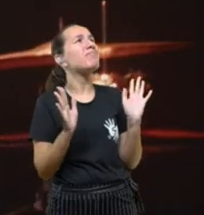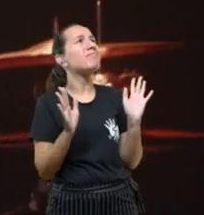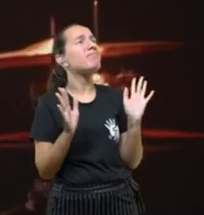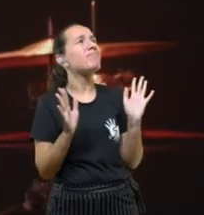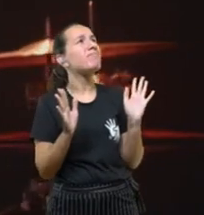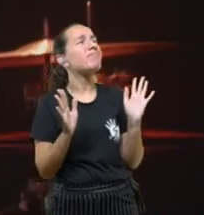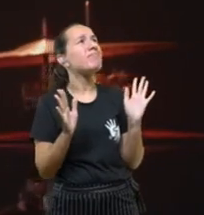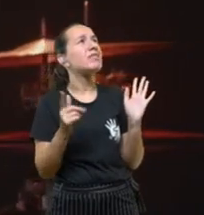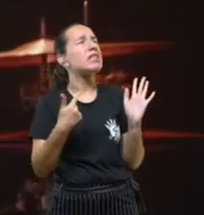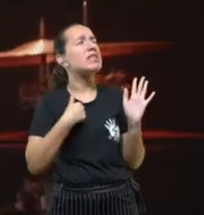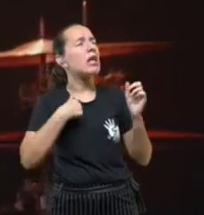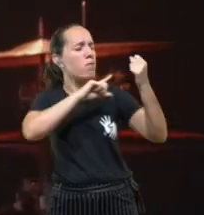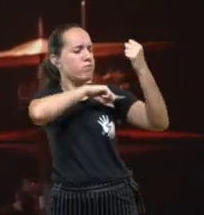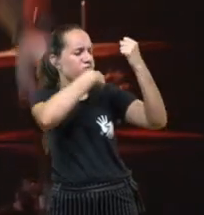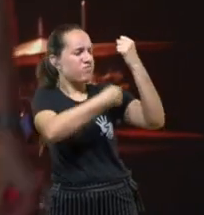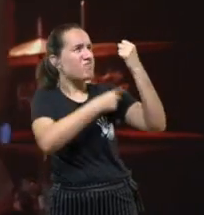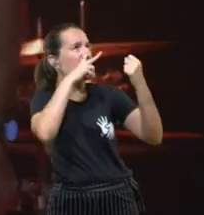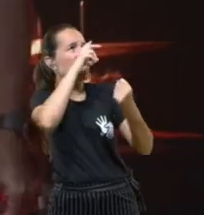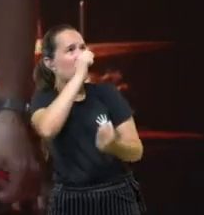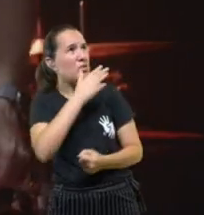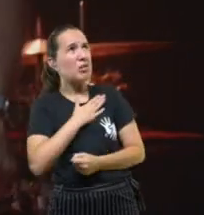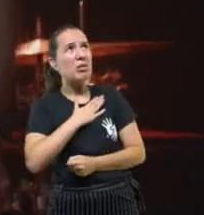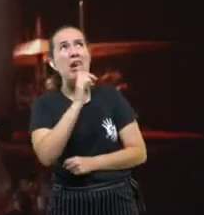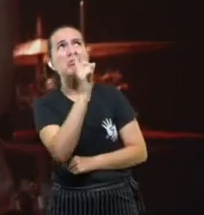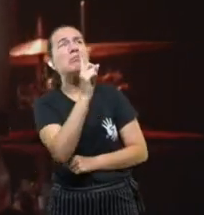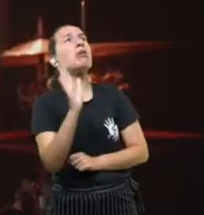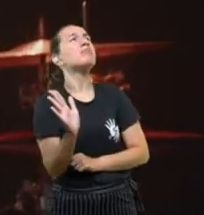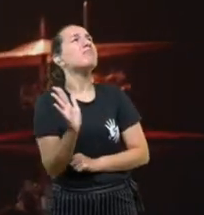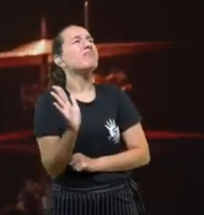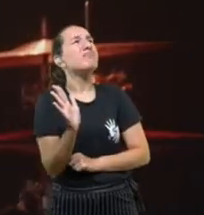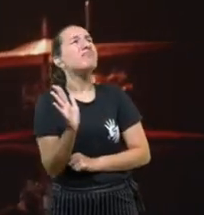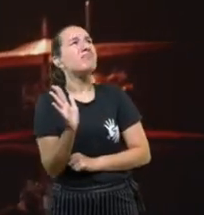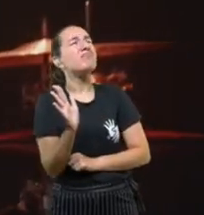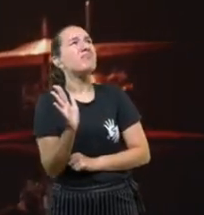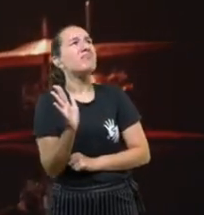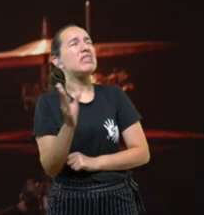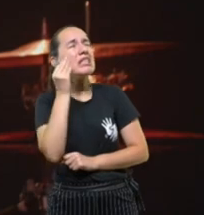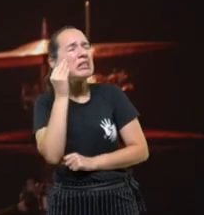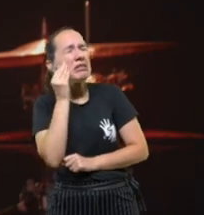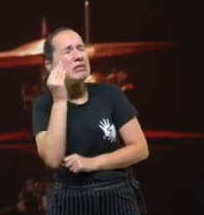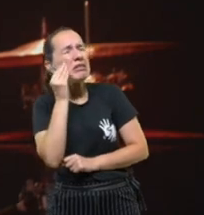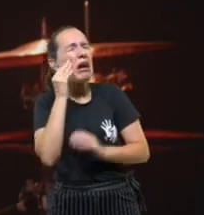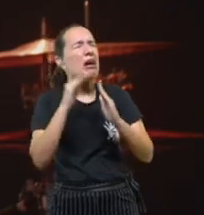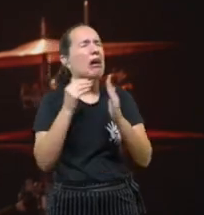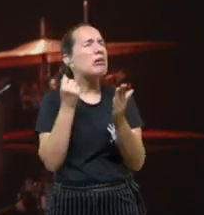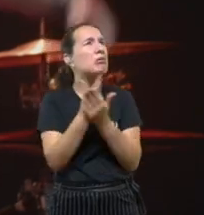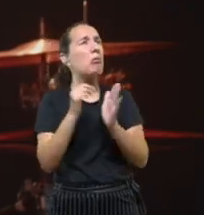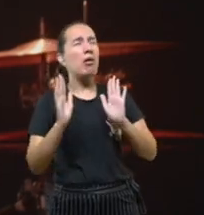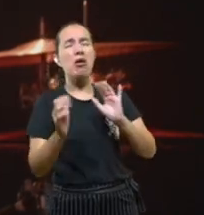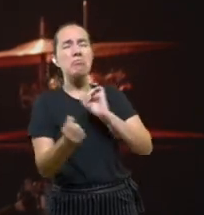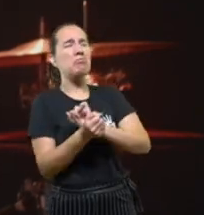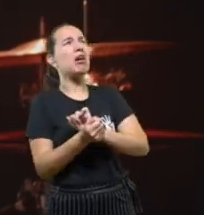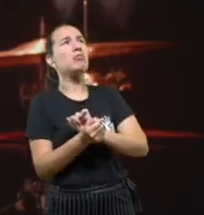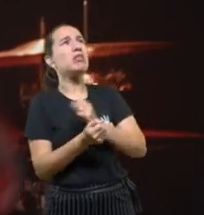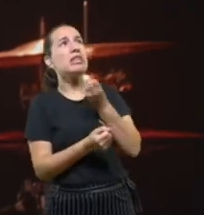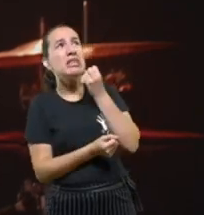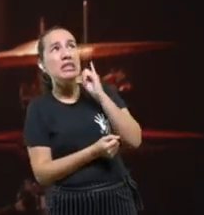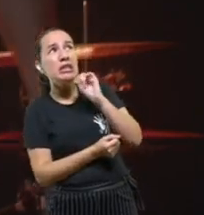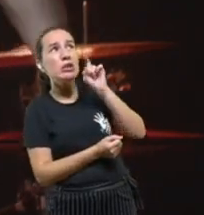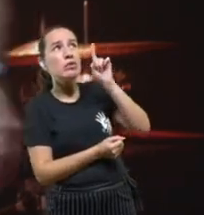Eu não vou levantar um dedo mais para tentar comprar uma casa. Se o Senhor